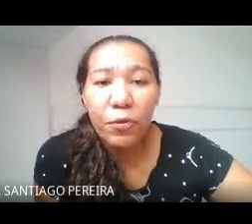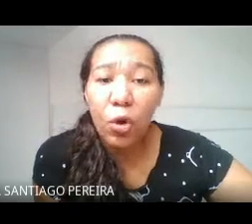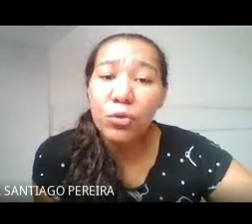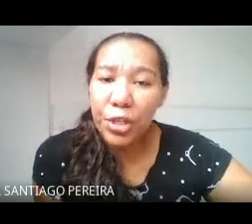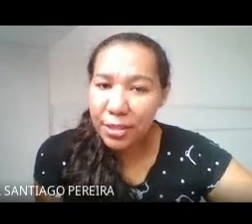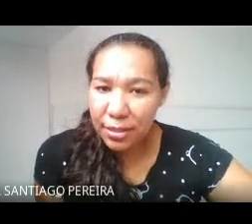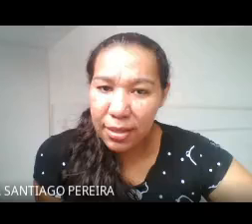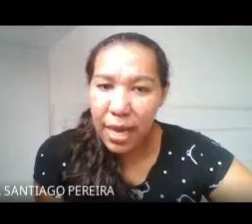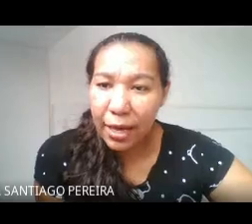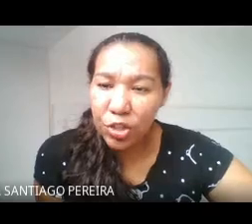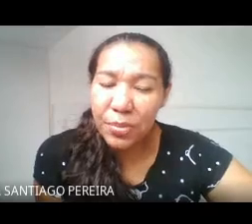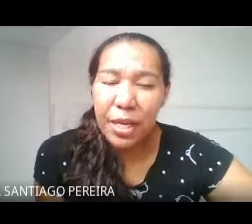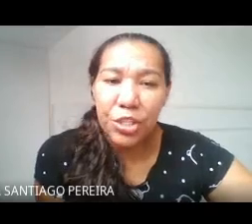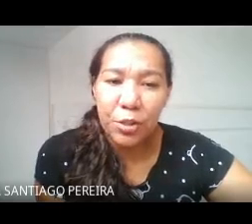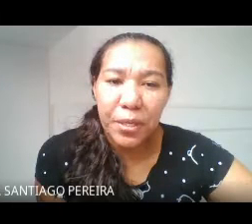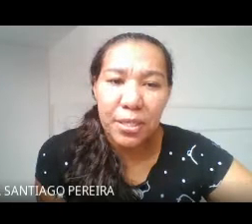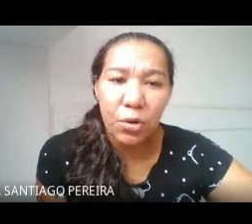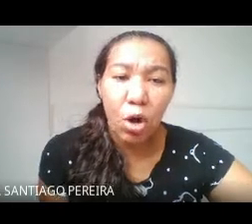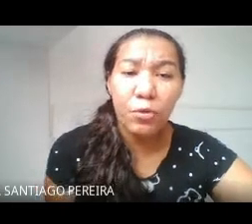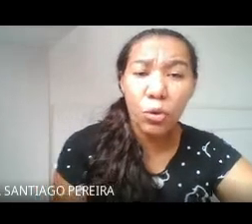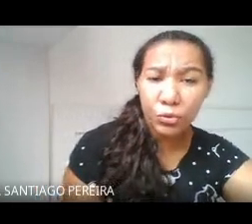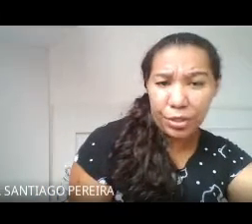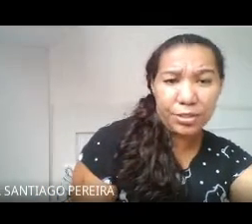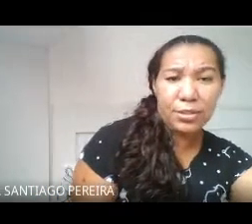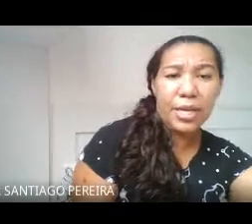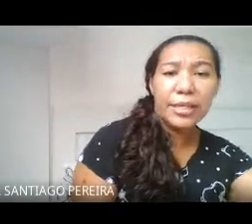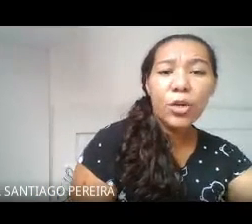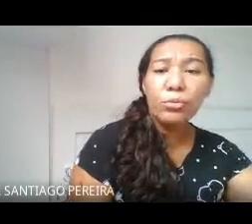city of contrasts. Aí nós temos aqui já a expressão